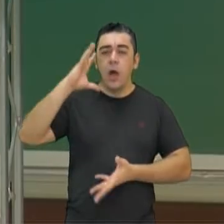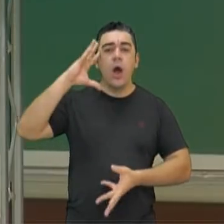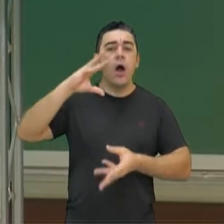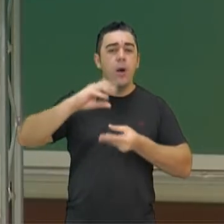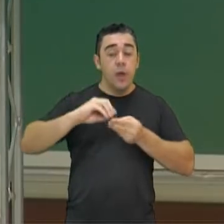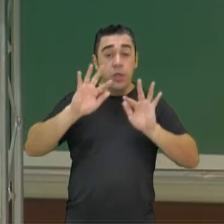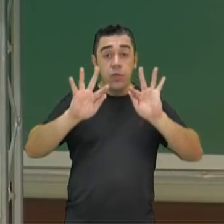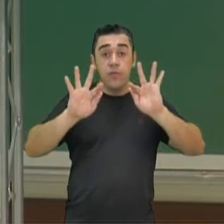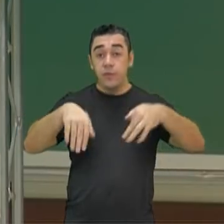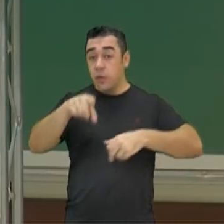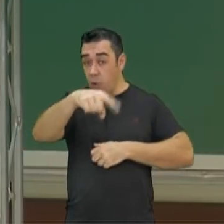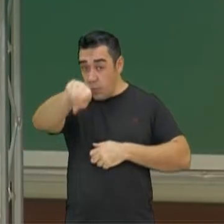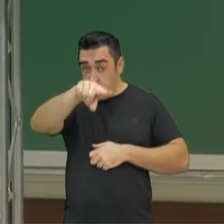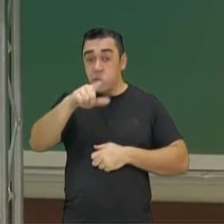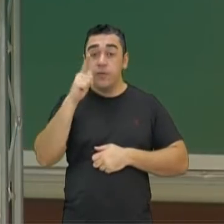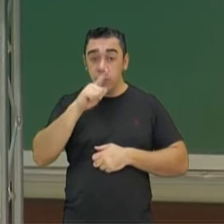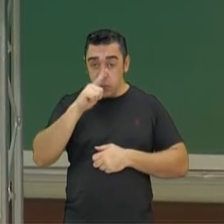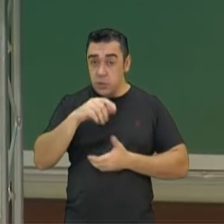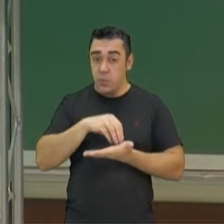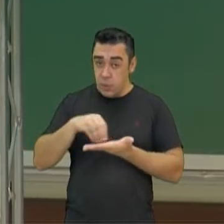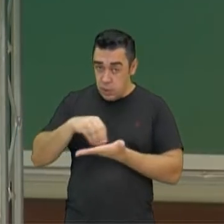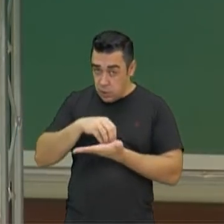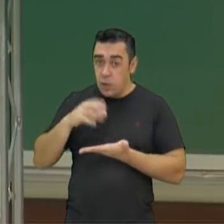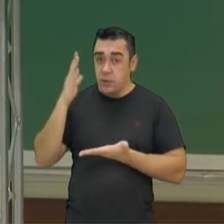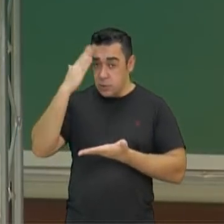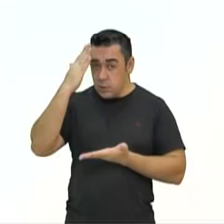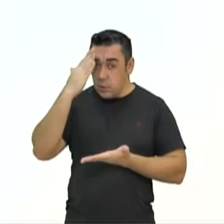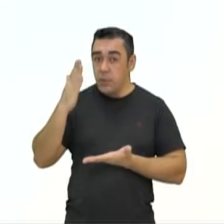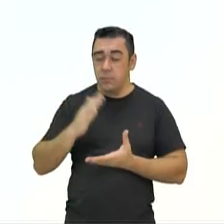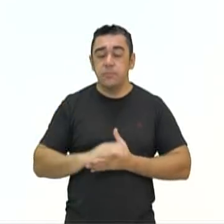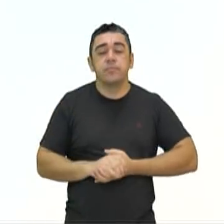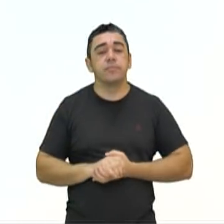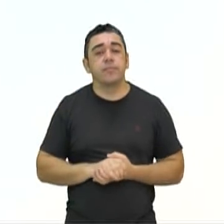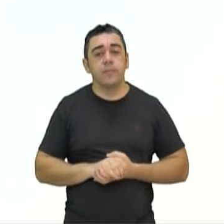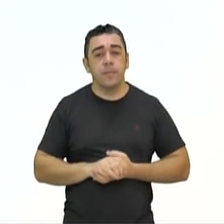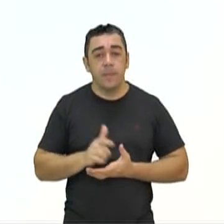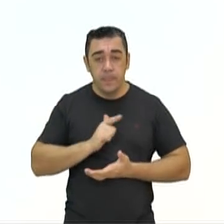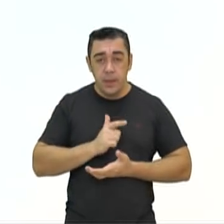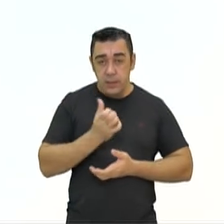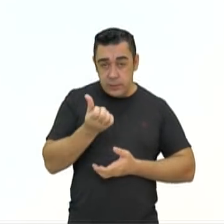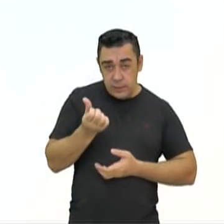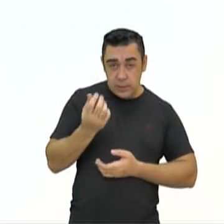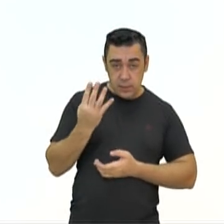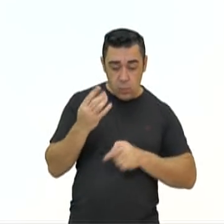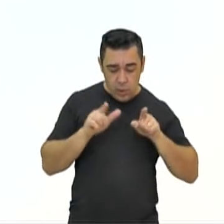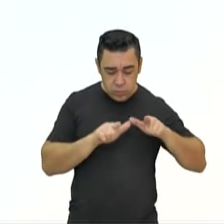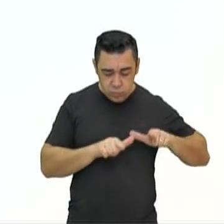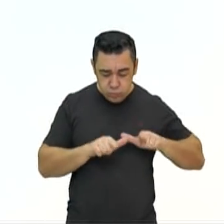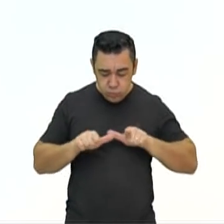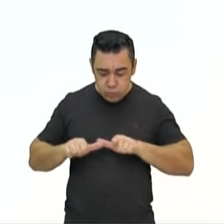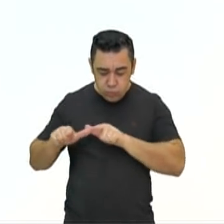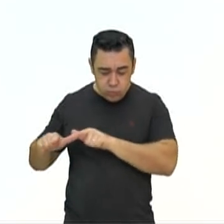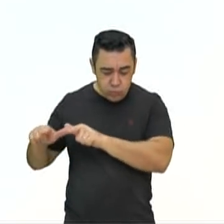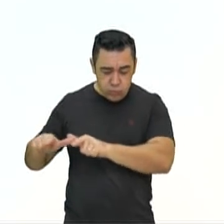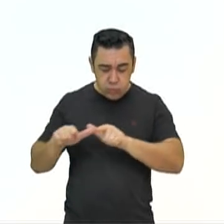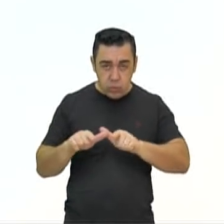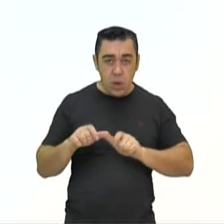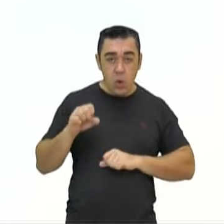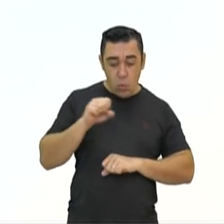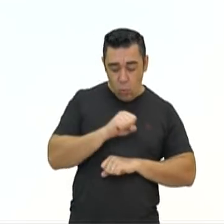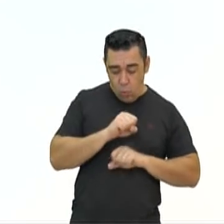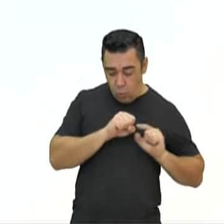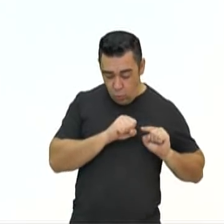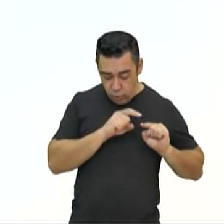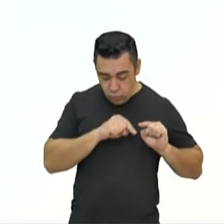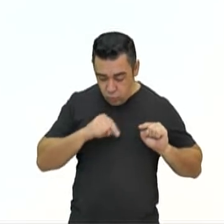conteúdo você vai estar jogando o xadrez com certeza, não vai ter erro, né? Então, ó, ele é formado por 64 casas, 8 por 8, então